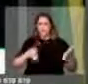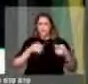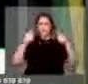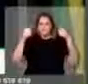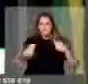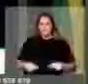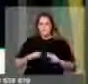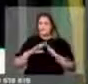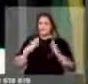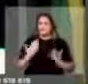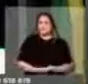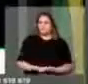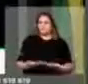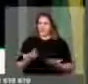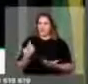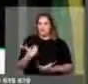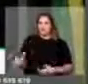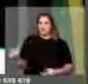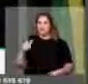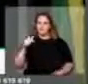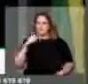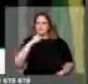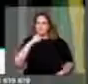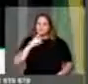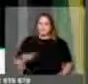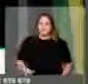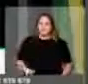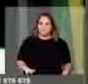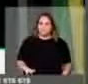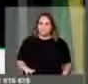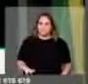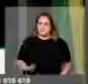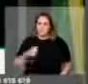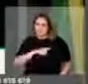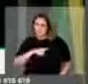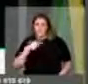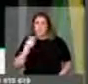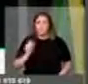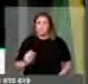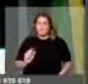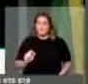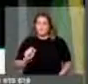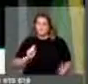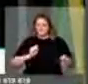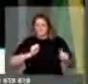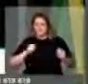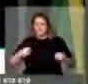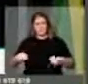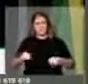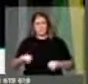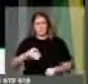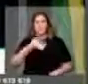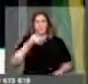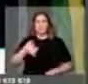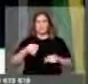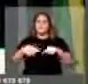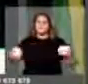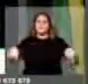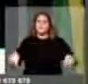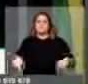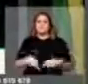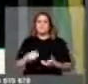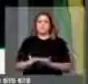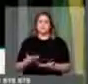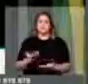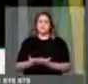atrasou sabe que o bicho pega mas que ocorresse o elemento que irá se matar dois da bandeirinha uma medalha aqui não tem a cira